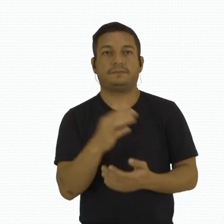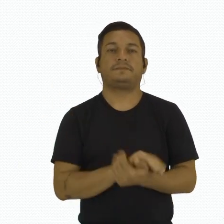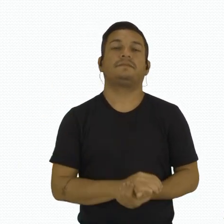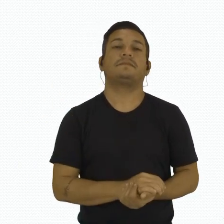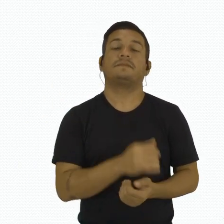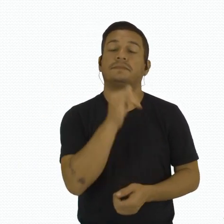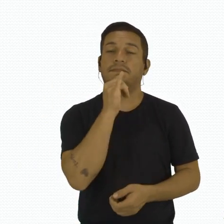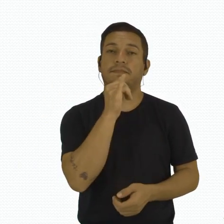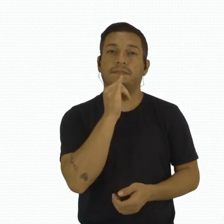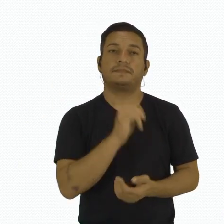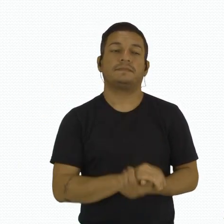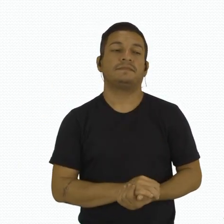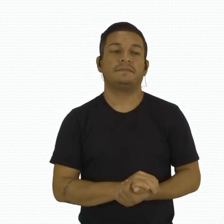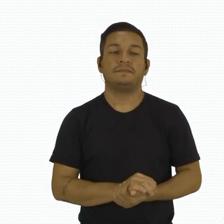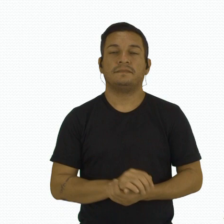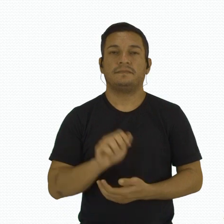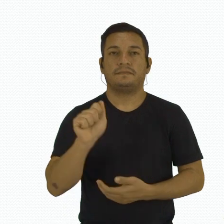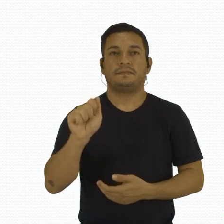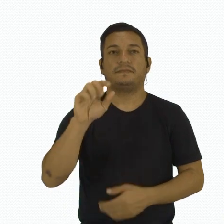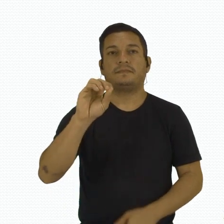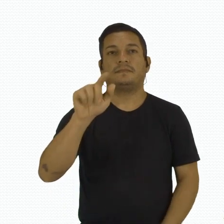Então, exemplos, vamos lá. Exemplo A.